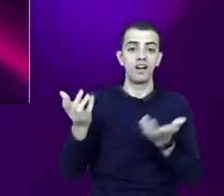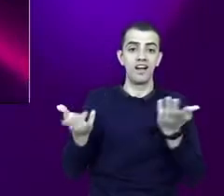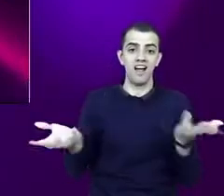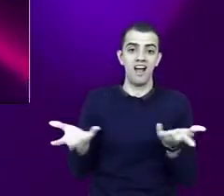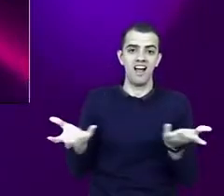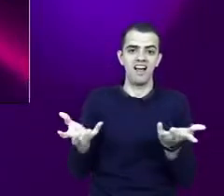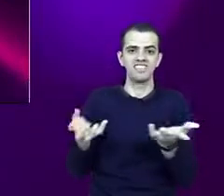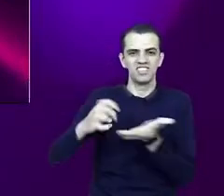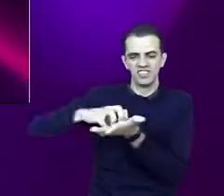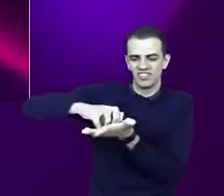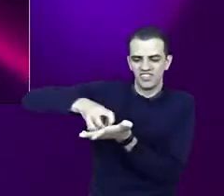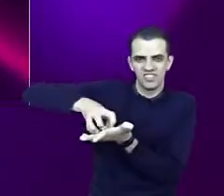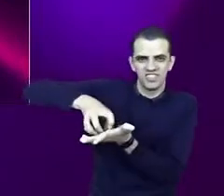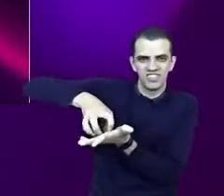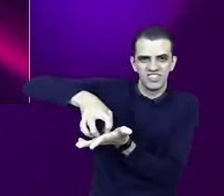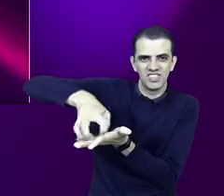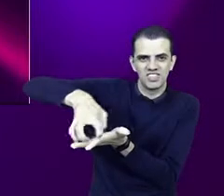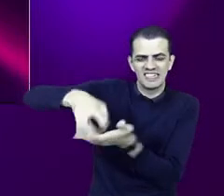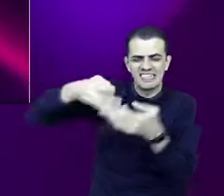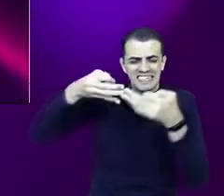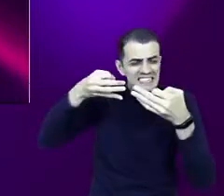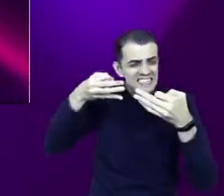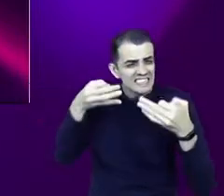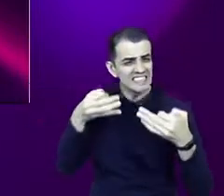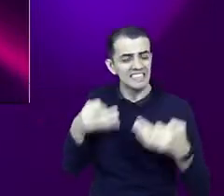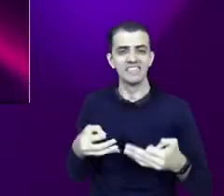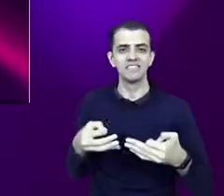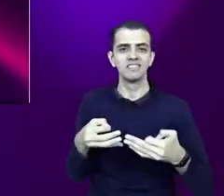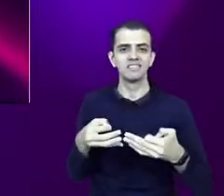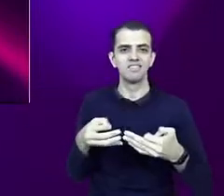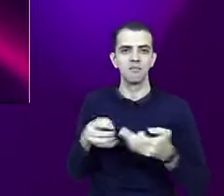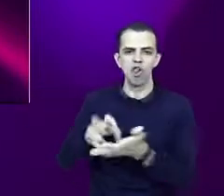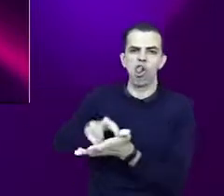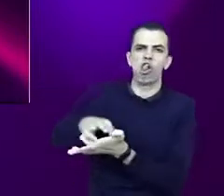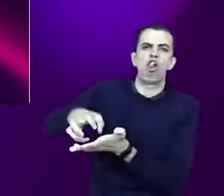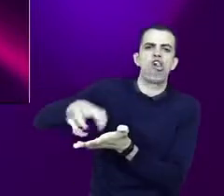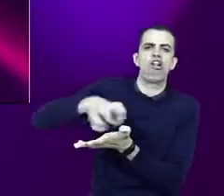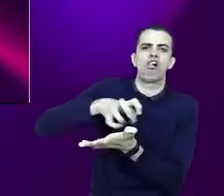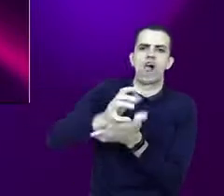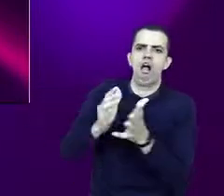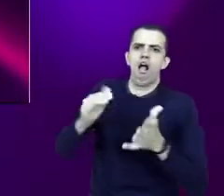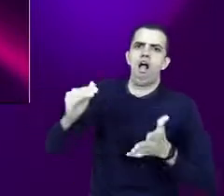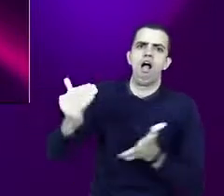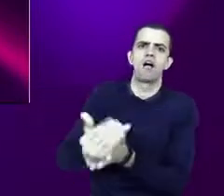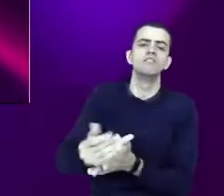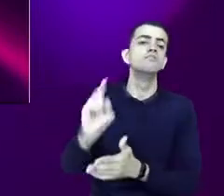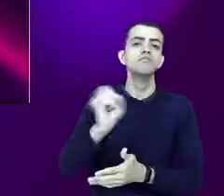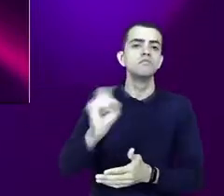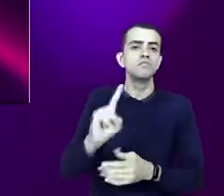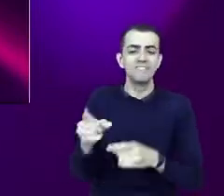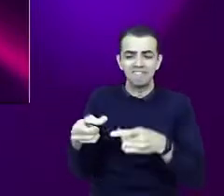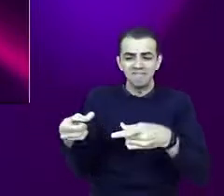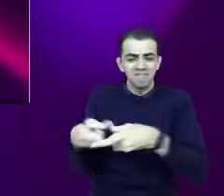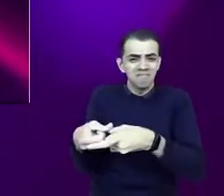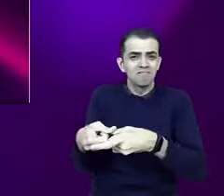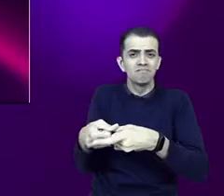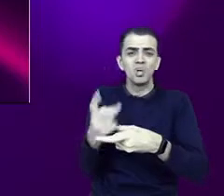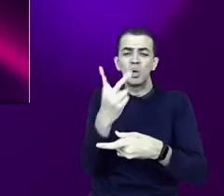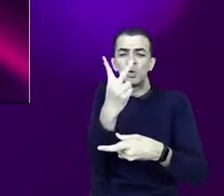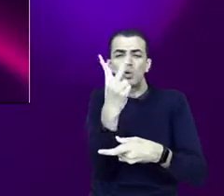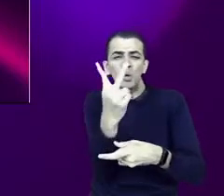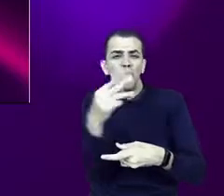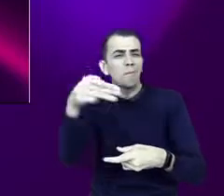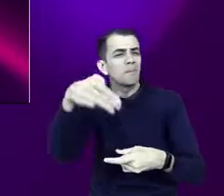ela é extremamente precisa, né? Com um nível máximo de erro aí de 1, variando no máximo a 2